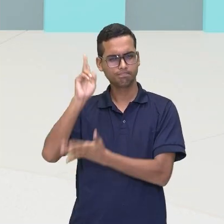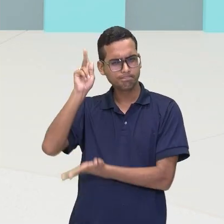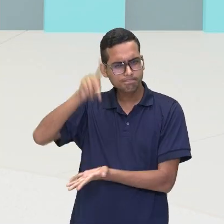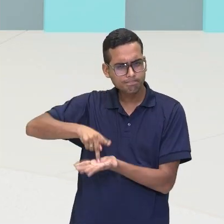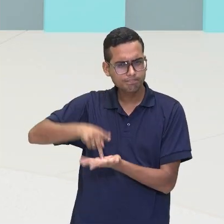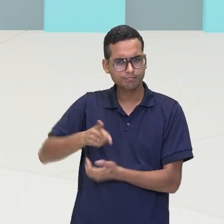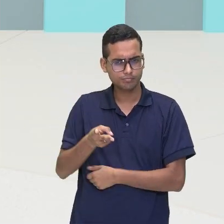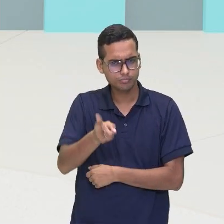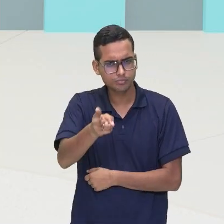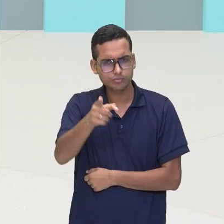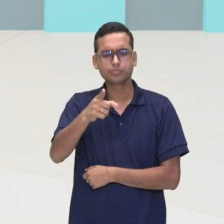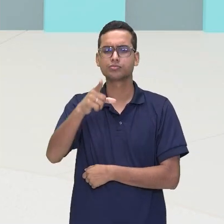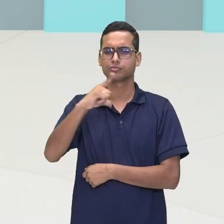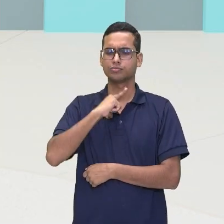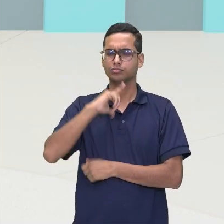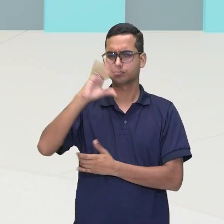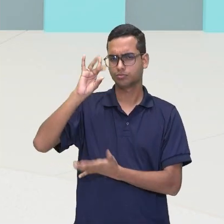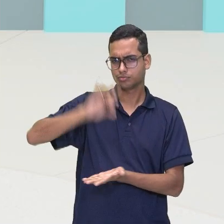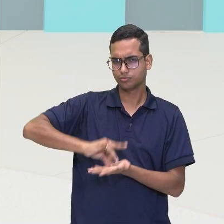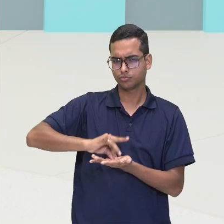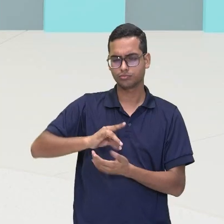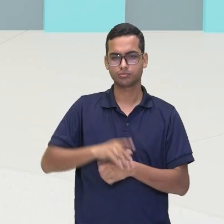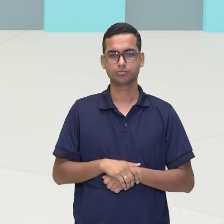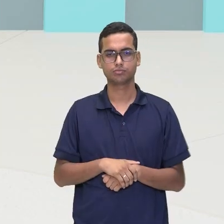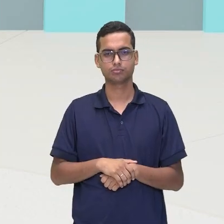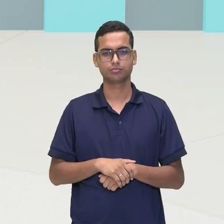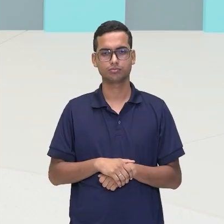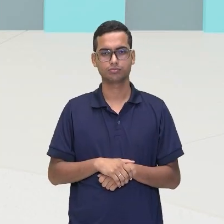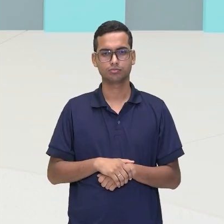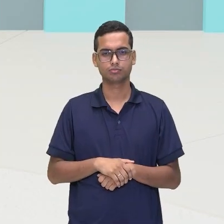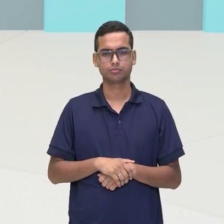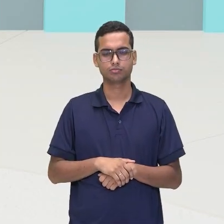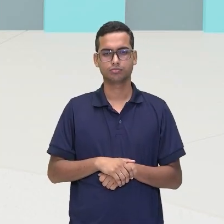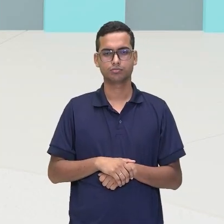tem, talvez mais